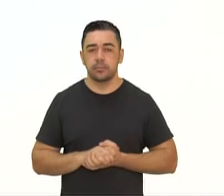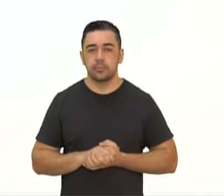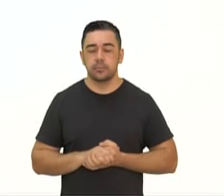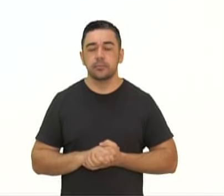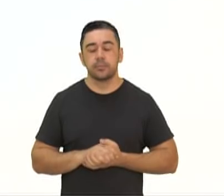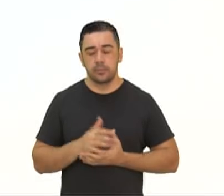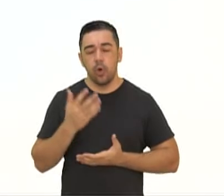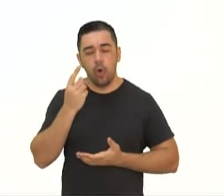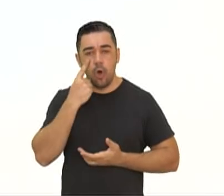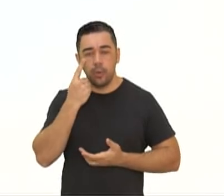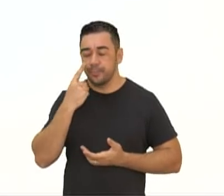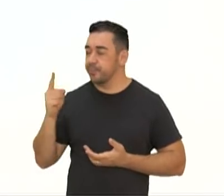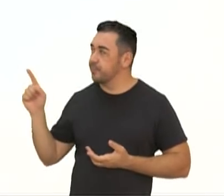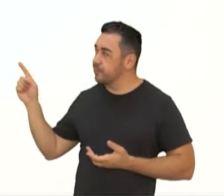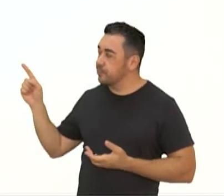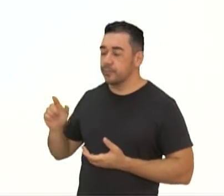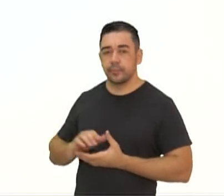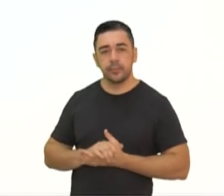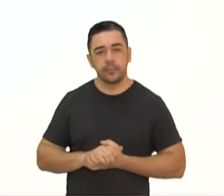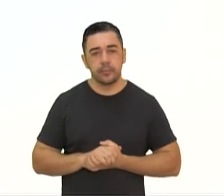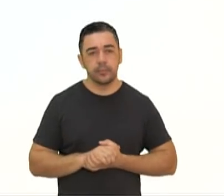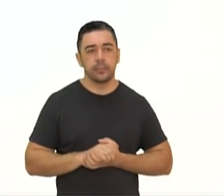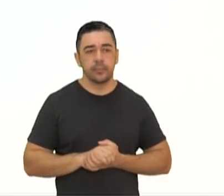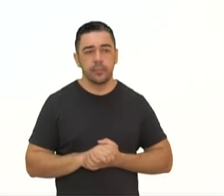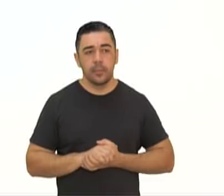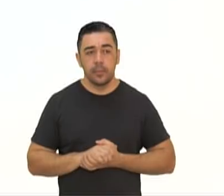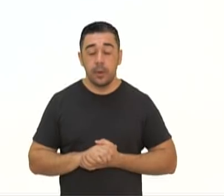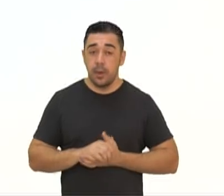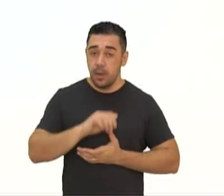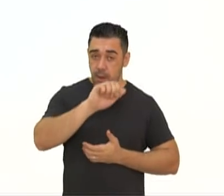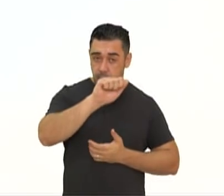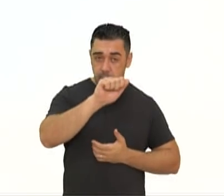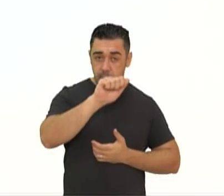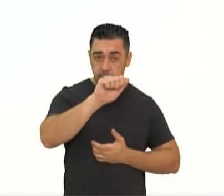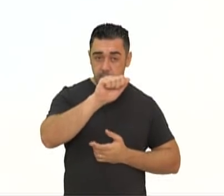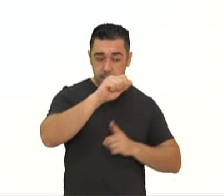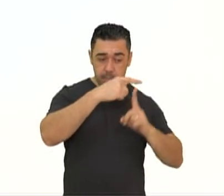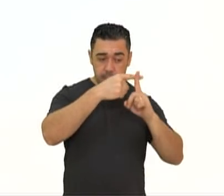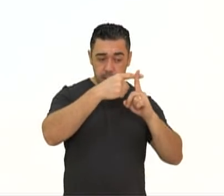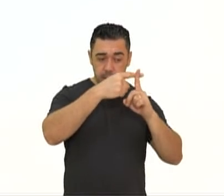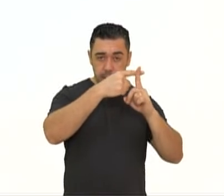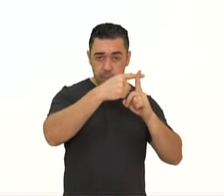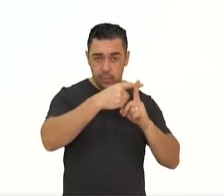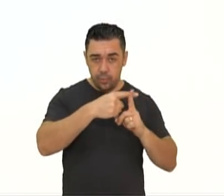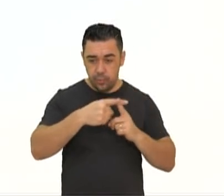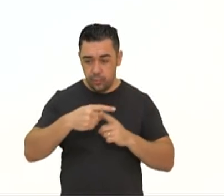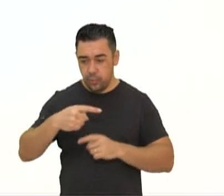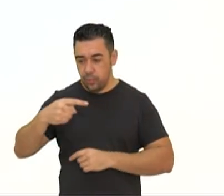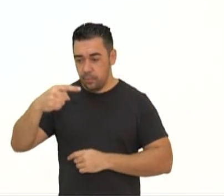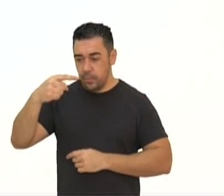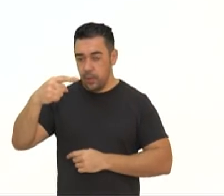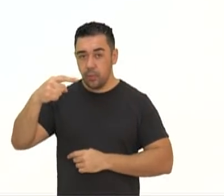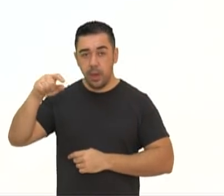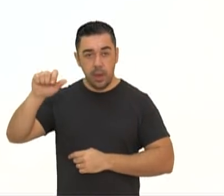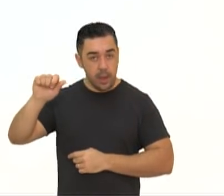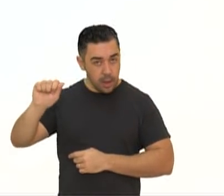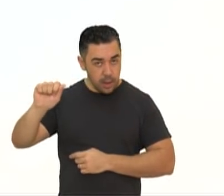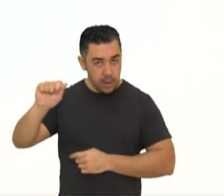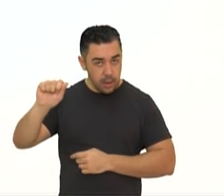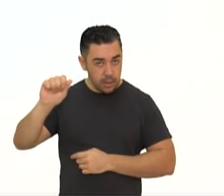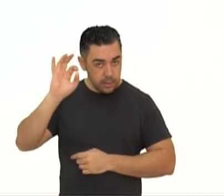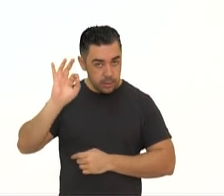só. O mais A vai para o outro lado como? Vai para o outro lado subtraindo, então vai menos A.